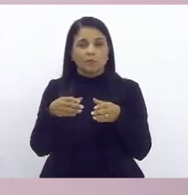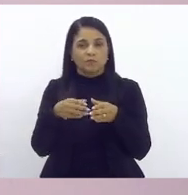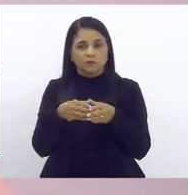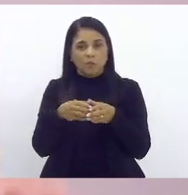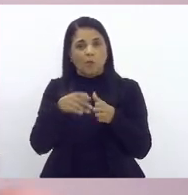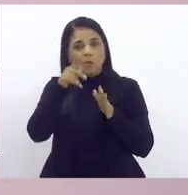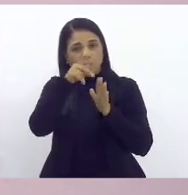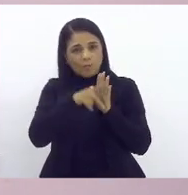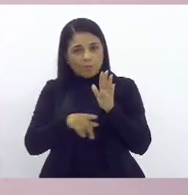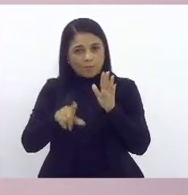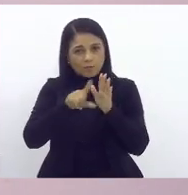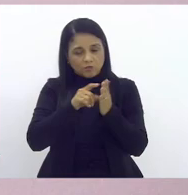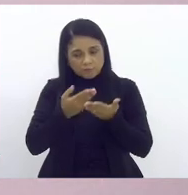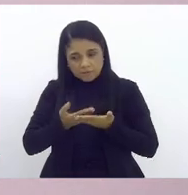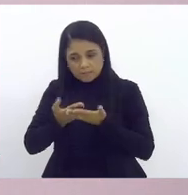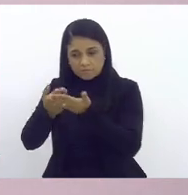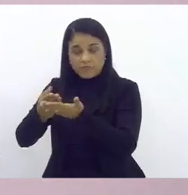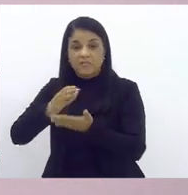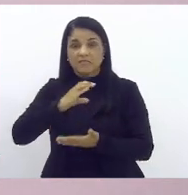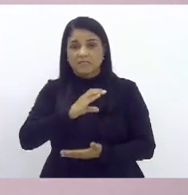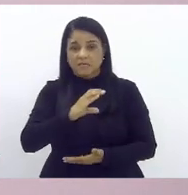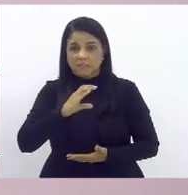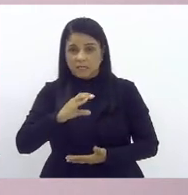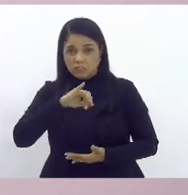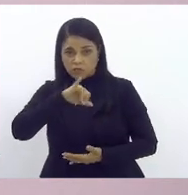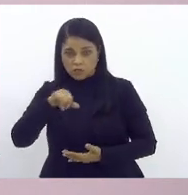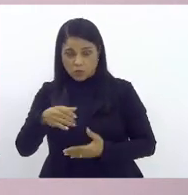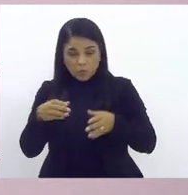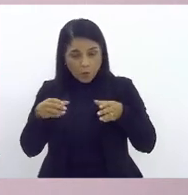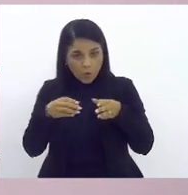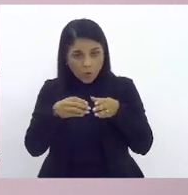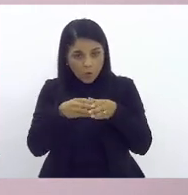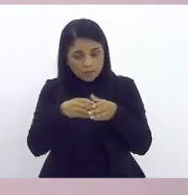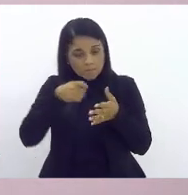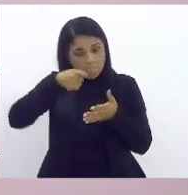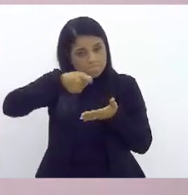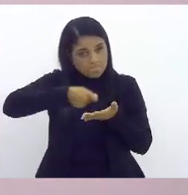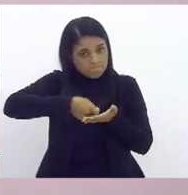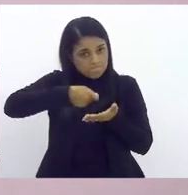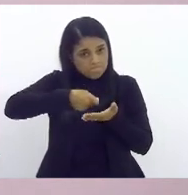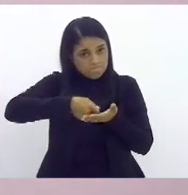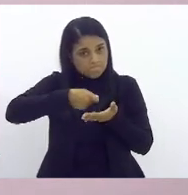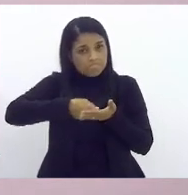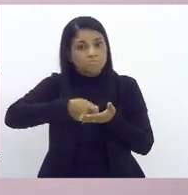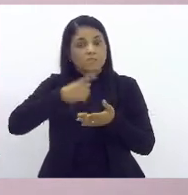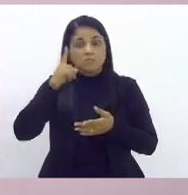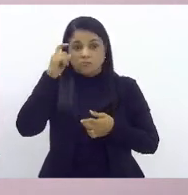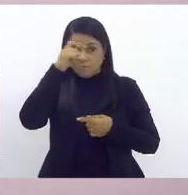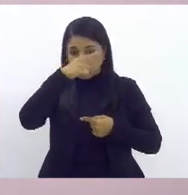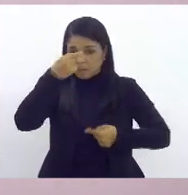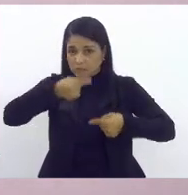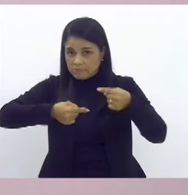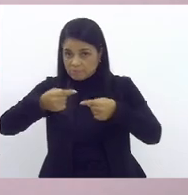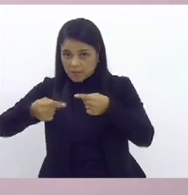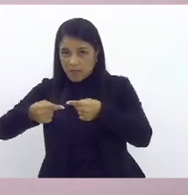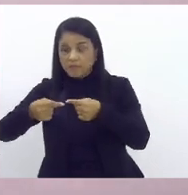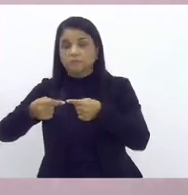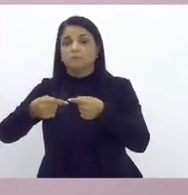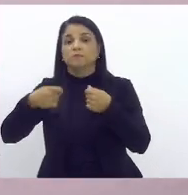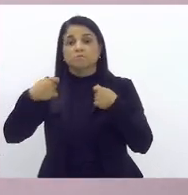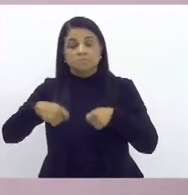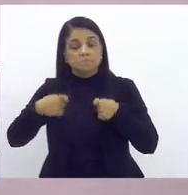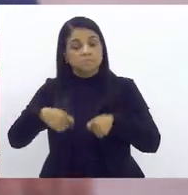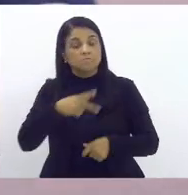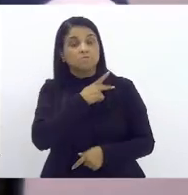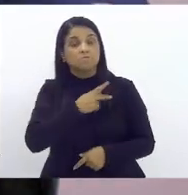esse projeto vai para a CCJ, que é uma comissão mais dura, mais difícil, de difícil debate, mas que é